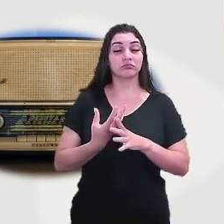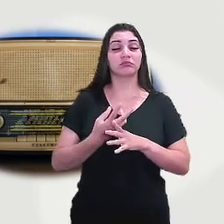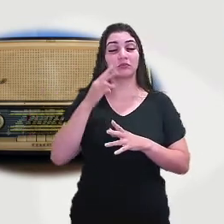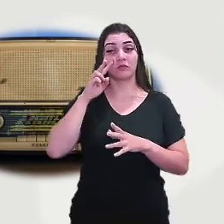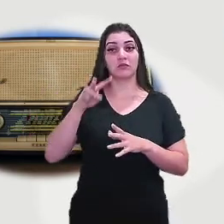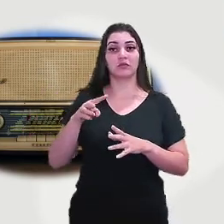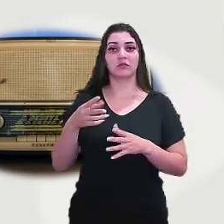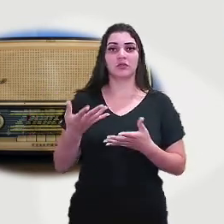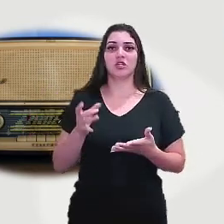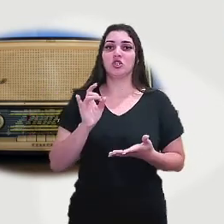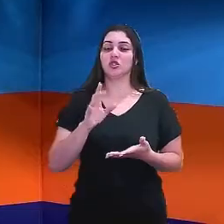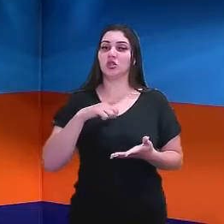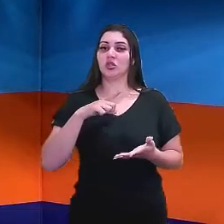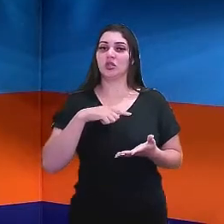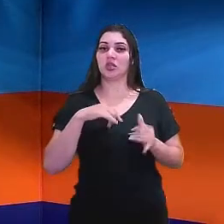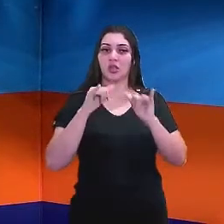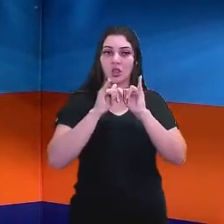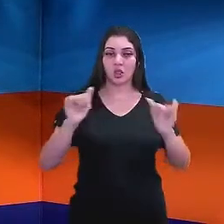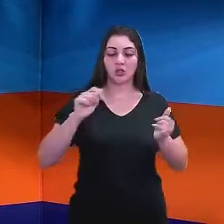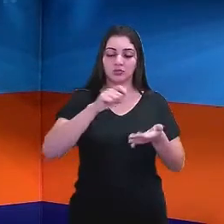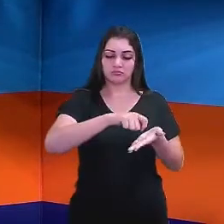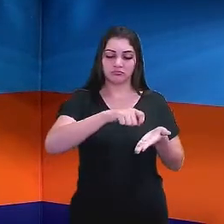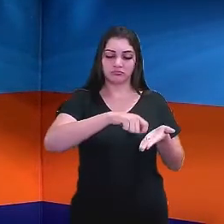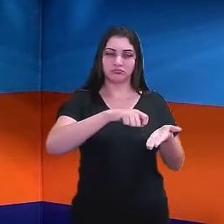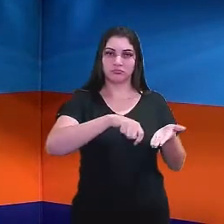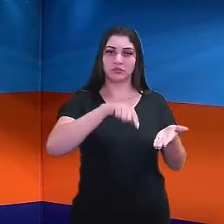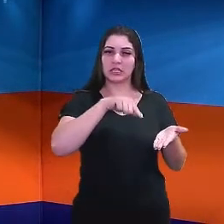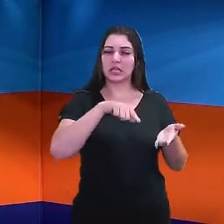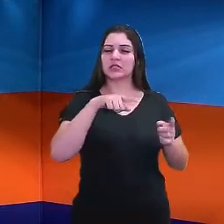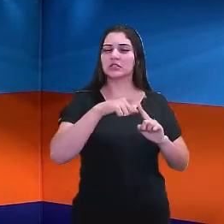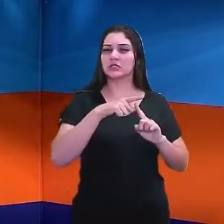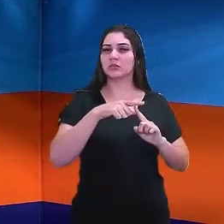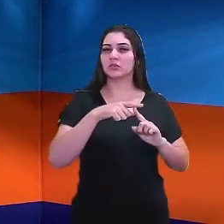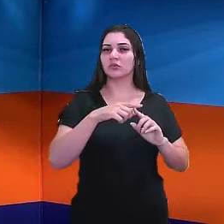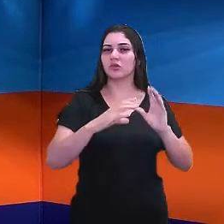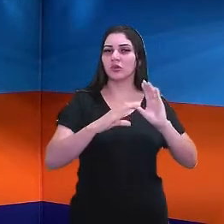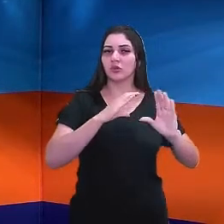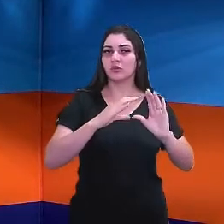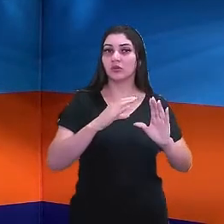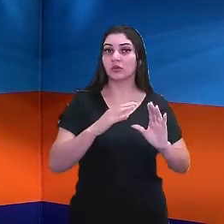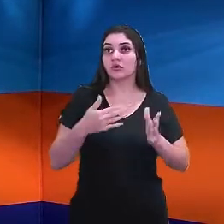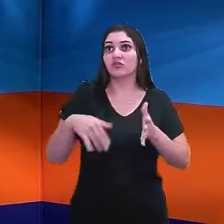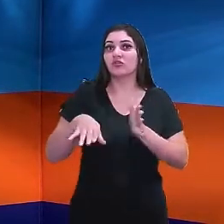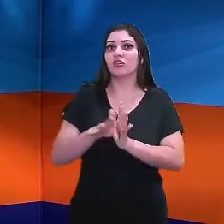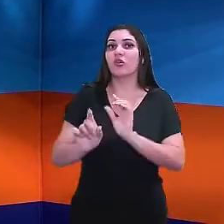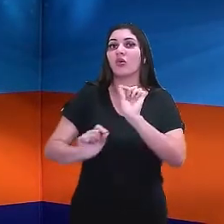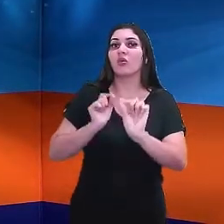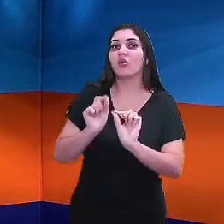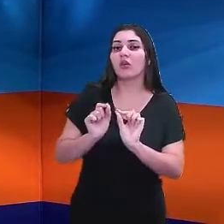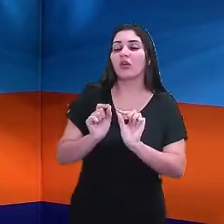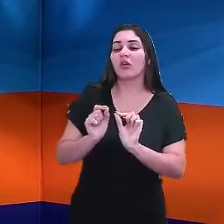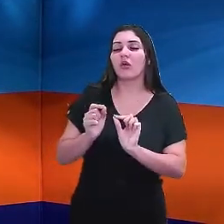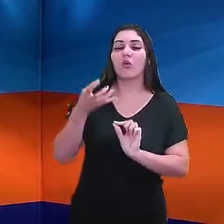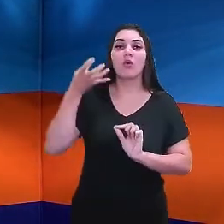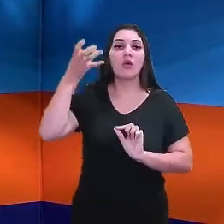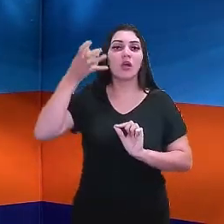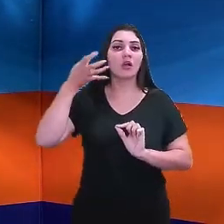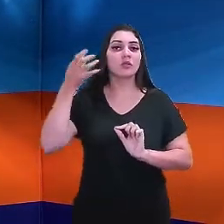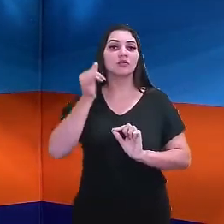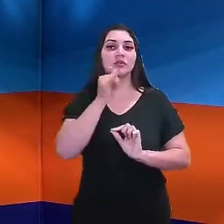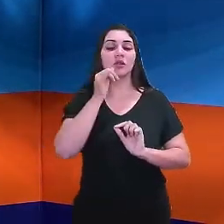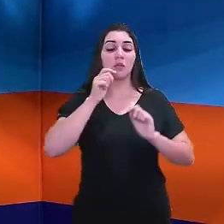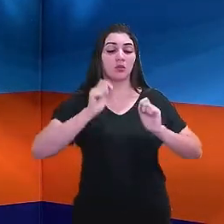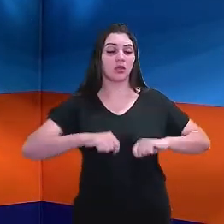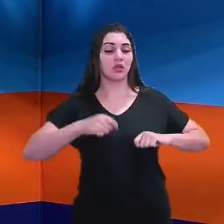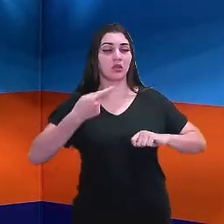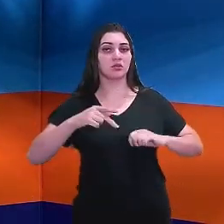Notícias impressas, o jornal, as cartas, esse meio de comunicação. Imagina a chegada do rádio. Algo que você poderia estar aqui, você estava